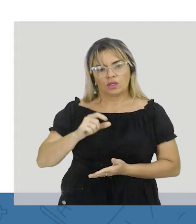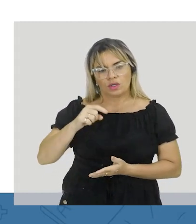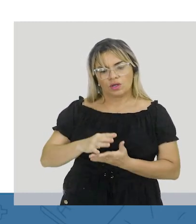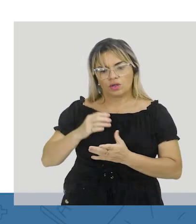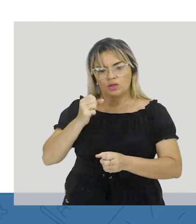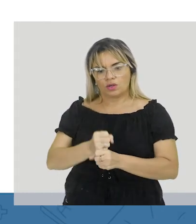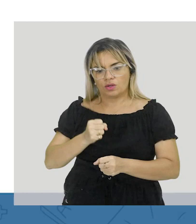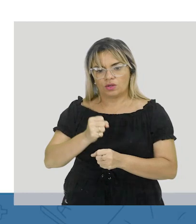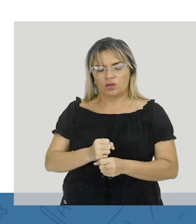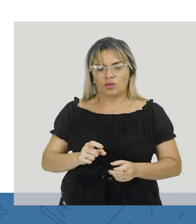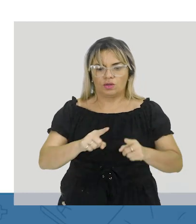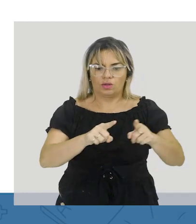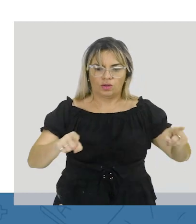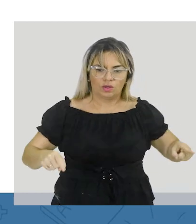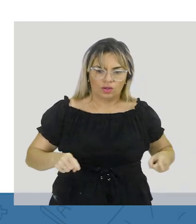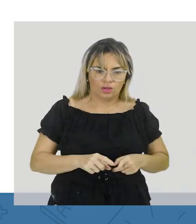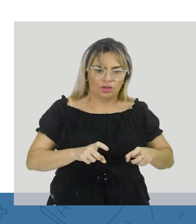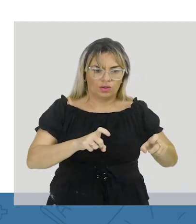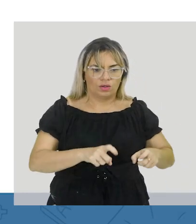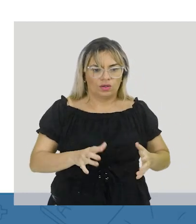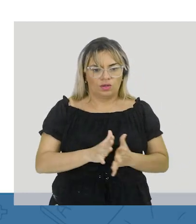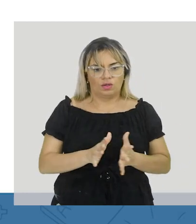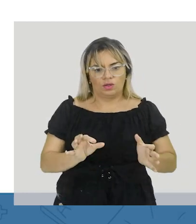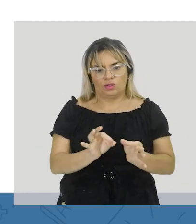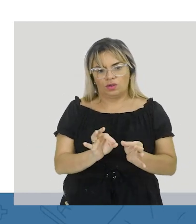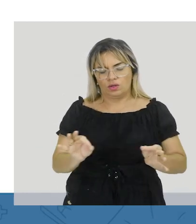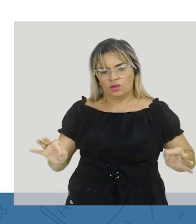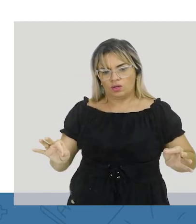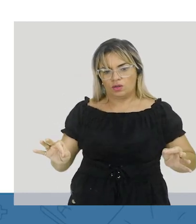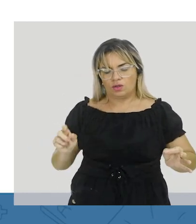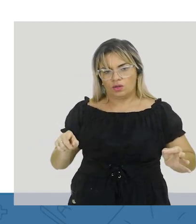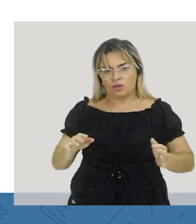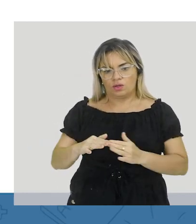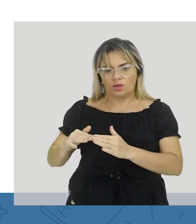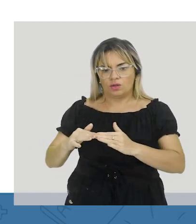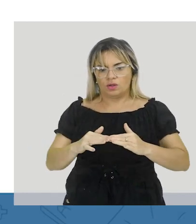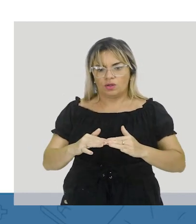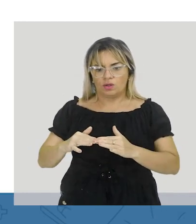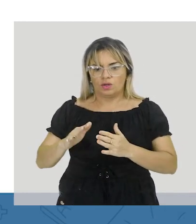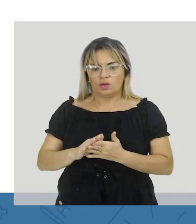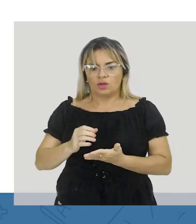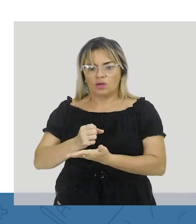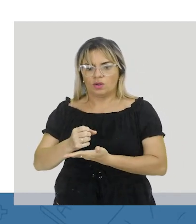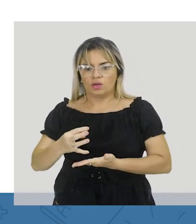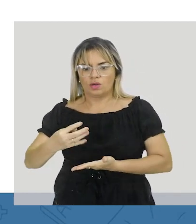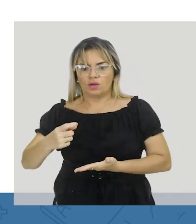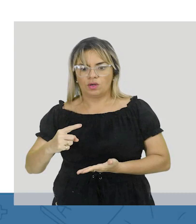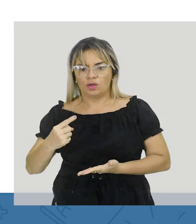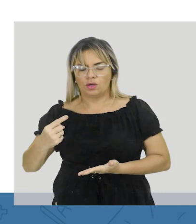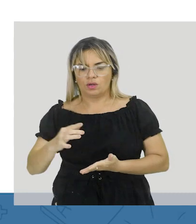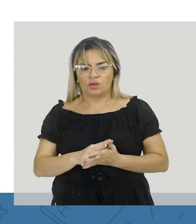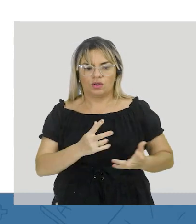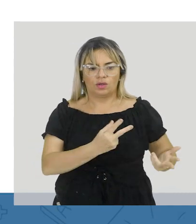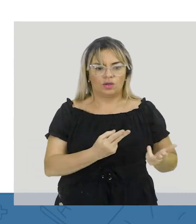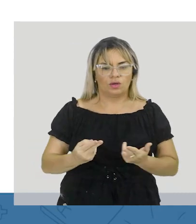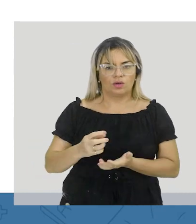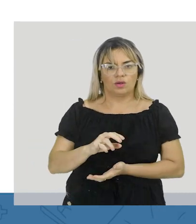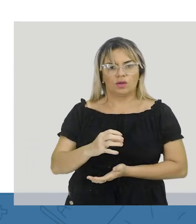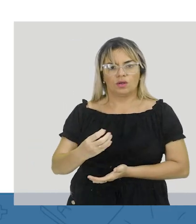entre as torres consecutivas, bem como a base à torre 1, são iguais a 50